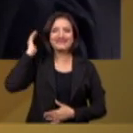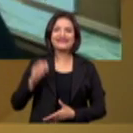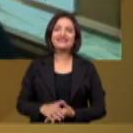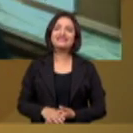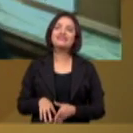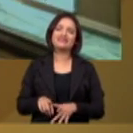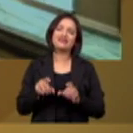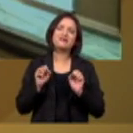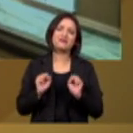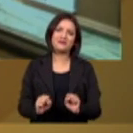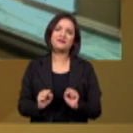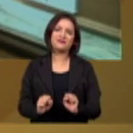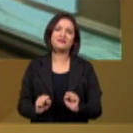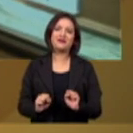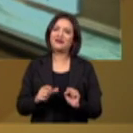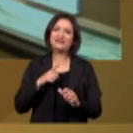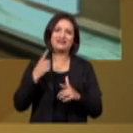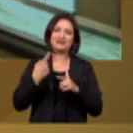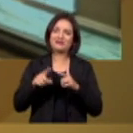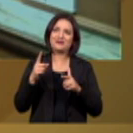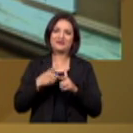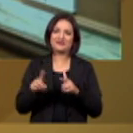crédito comigo